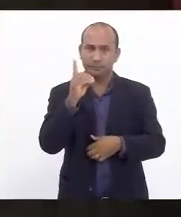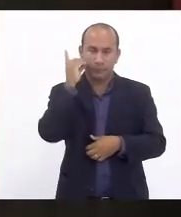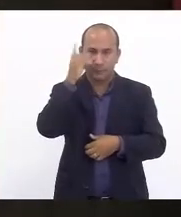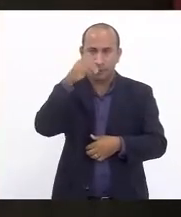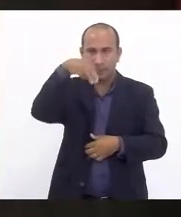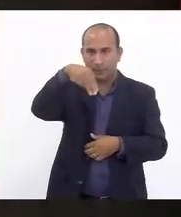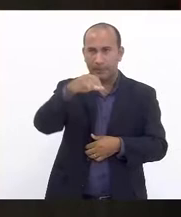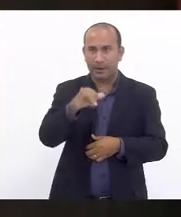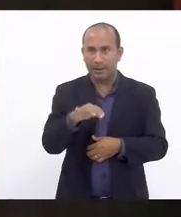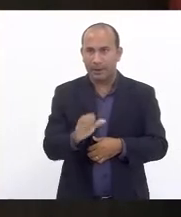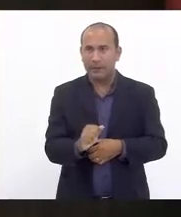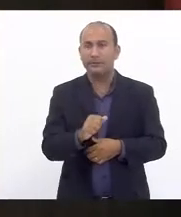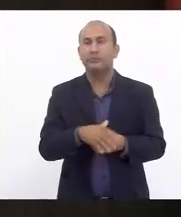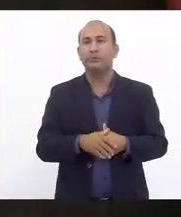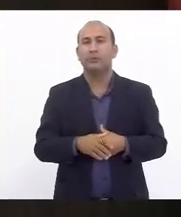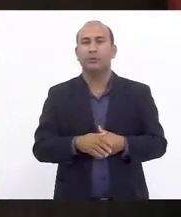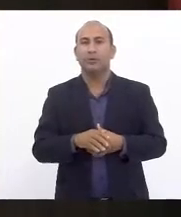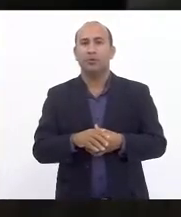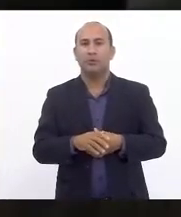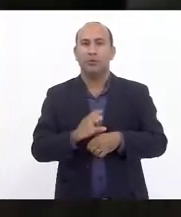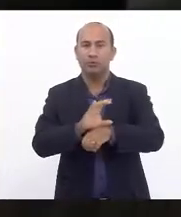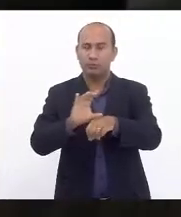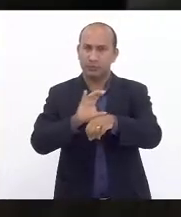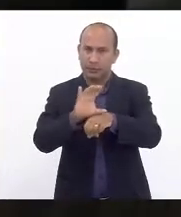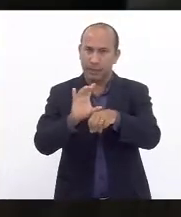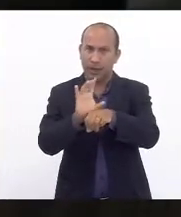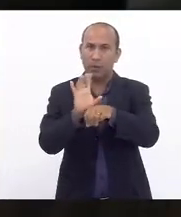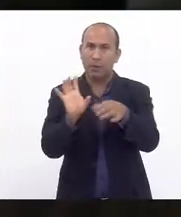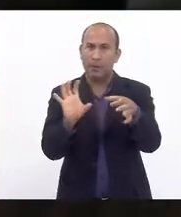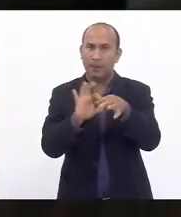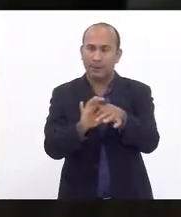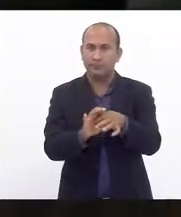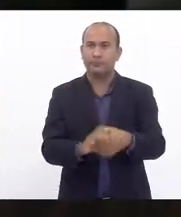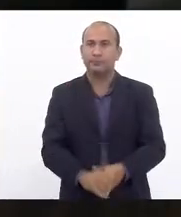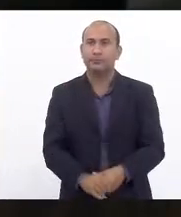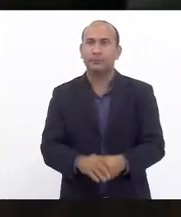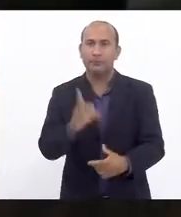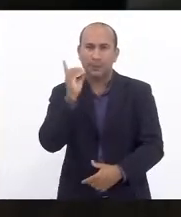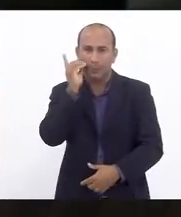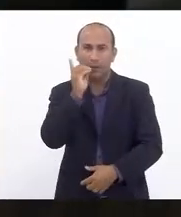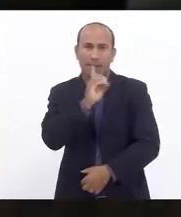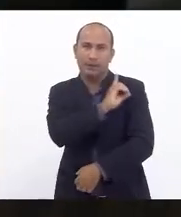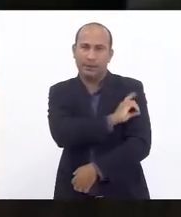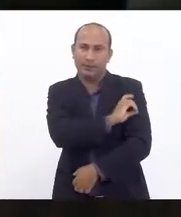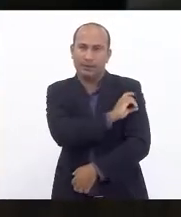é pela constitucionalidade com emenda. Pela Comissão de Direito da Mulher, deputada enfermeira Rejane.